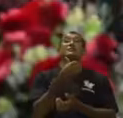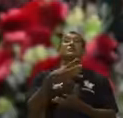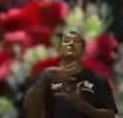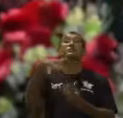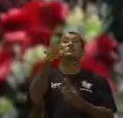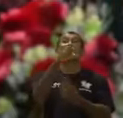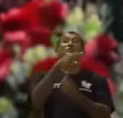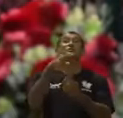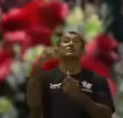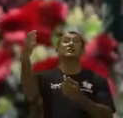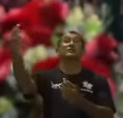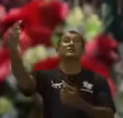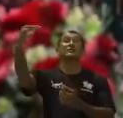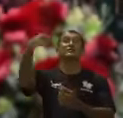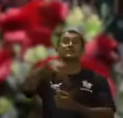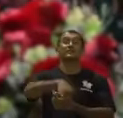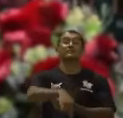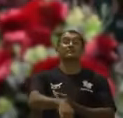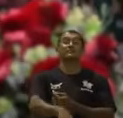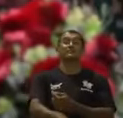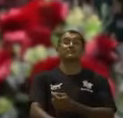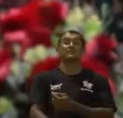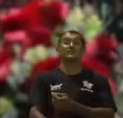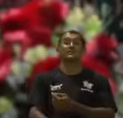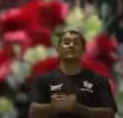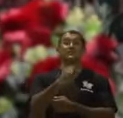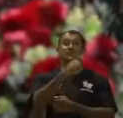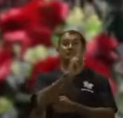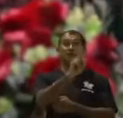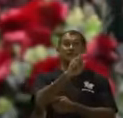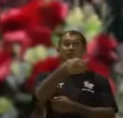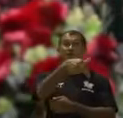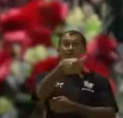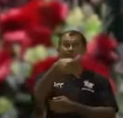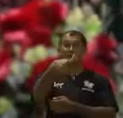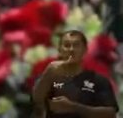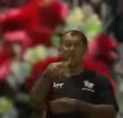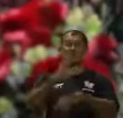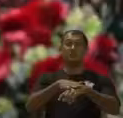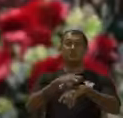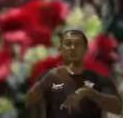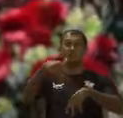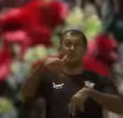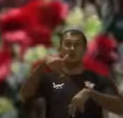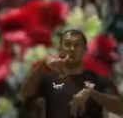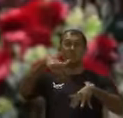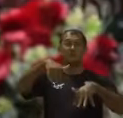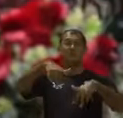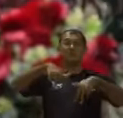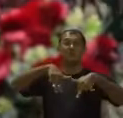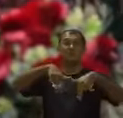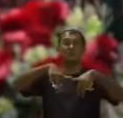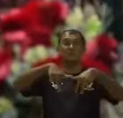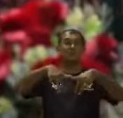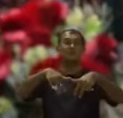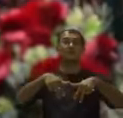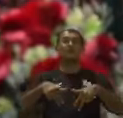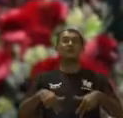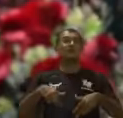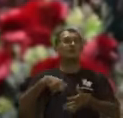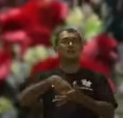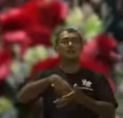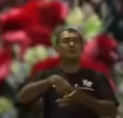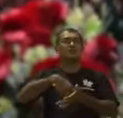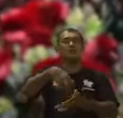trazê-las. E eu vou falar com você, se você não vir andando com seus próprios pés, de mãos dadas com o Espírito Santo, nem que seja de joelho